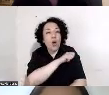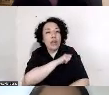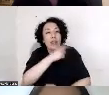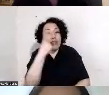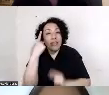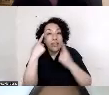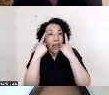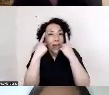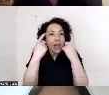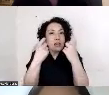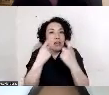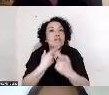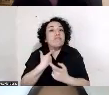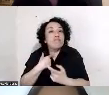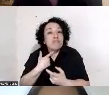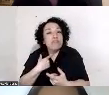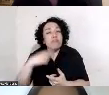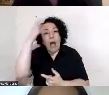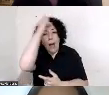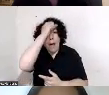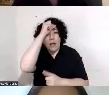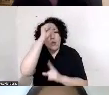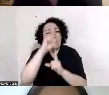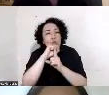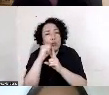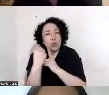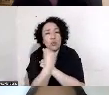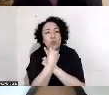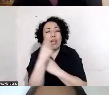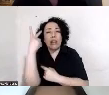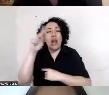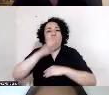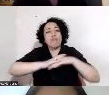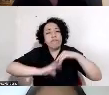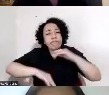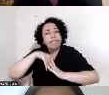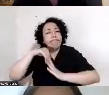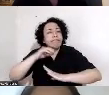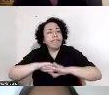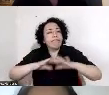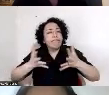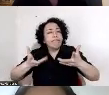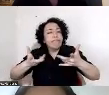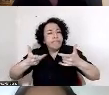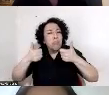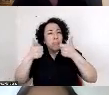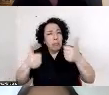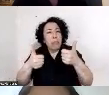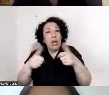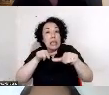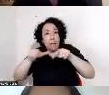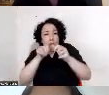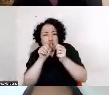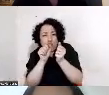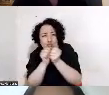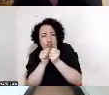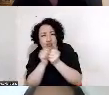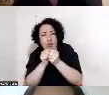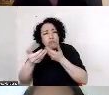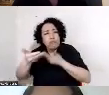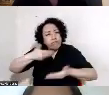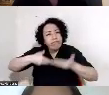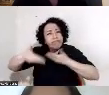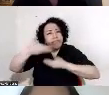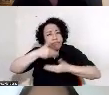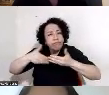tenham compreensão social, que eles saibam as habilidades que eles têm, habilidade de trabalhar com outros e também de desenvolver clubes,